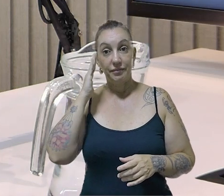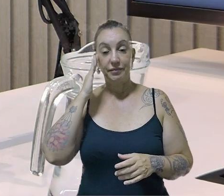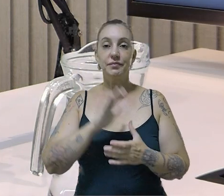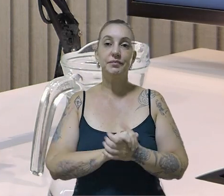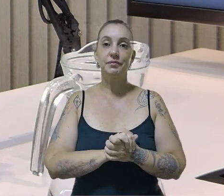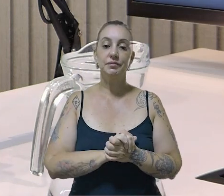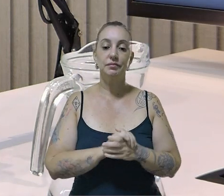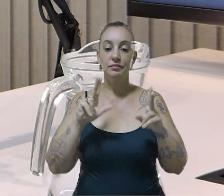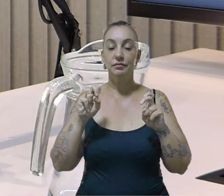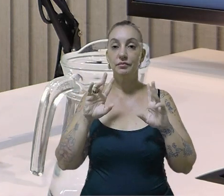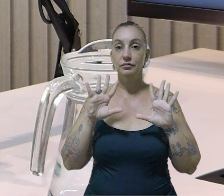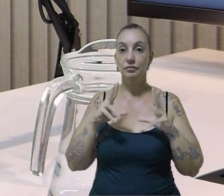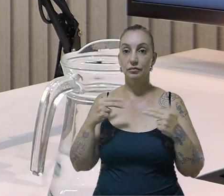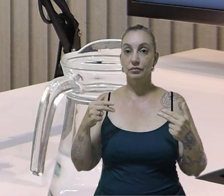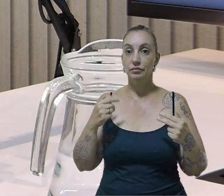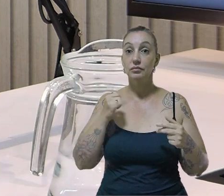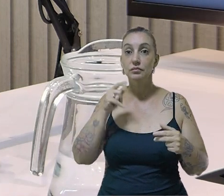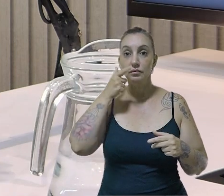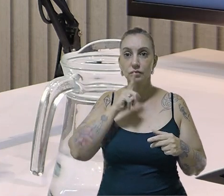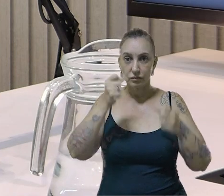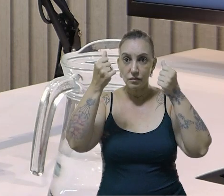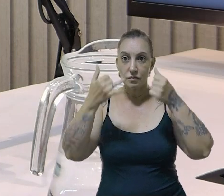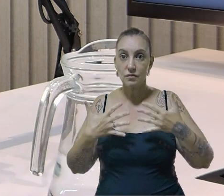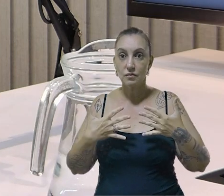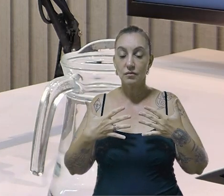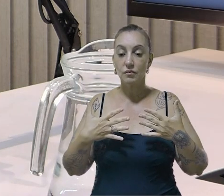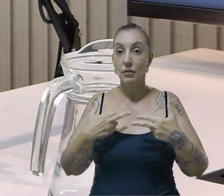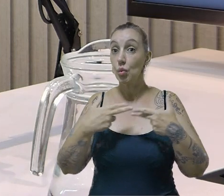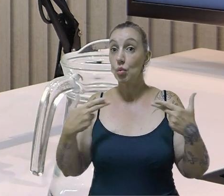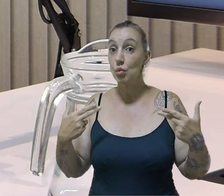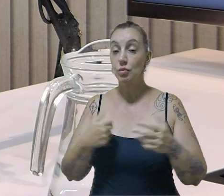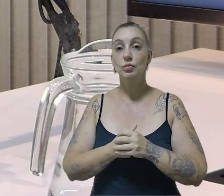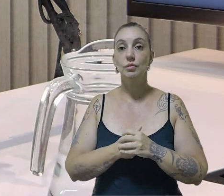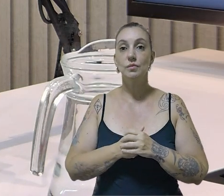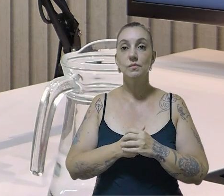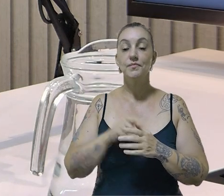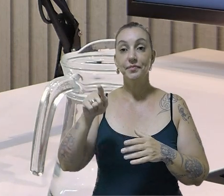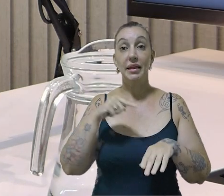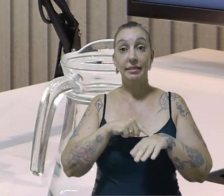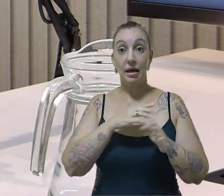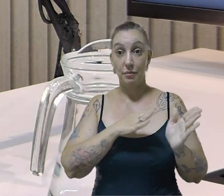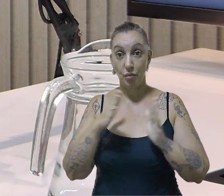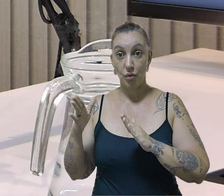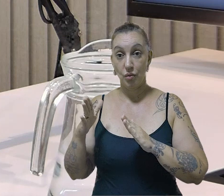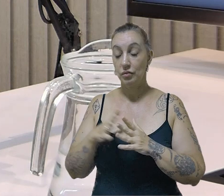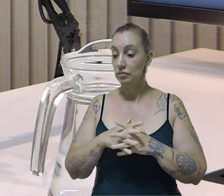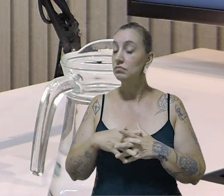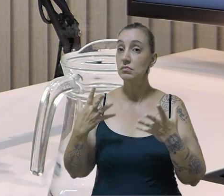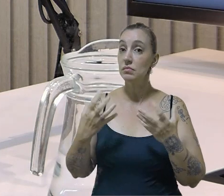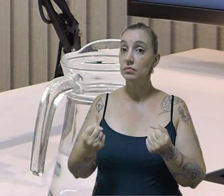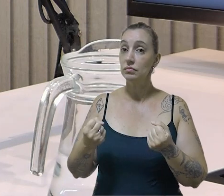eh sobretudo era isso eu ficava tipo assim será que eu consigo explicar esse monte coisa em nesse tempo e aí eu